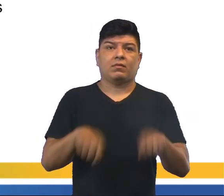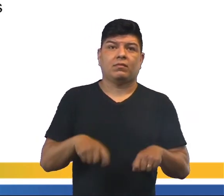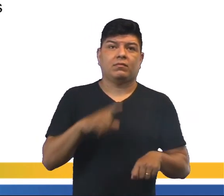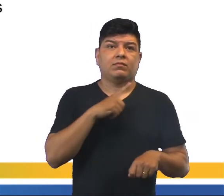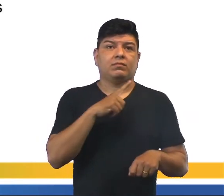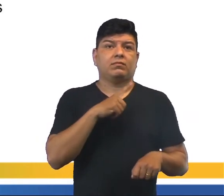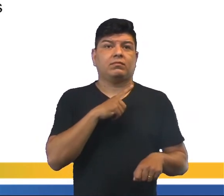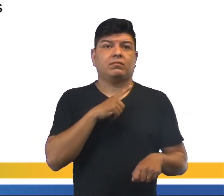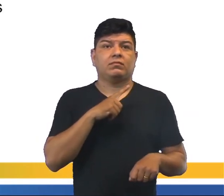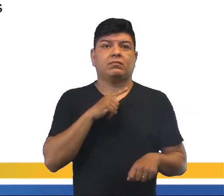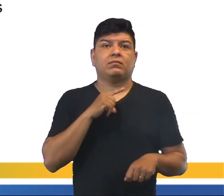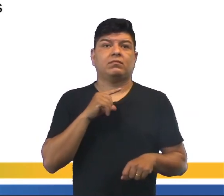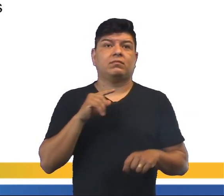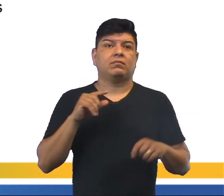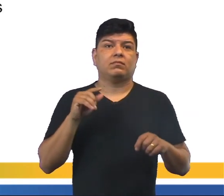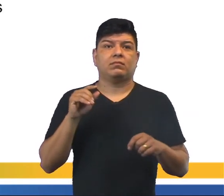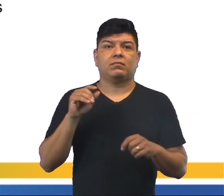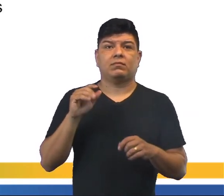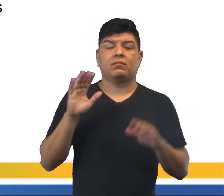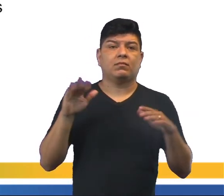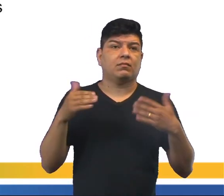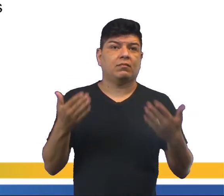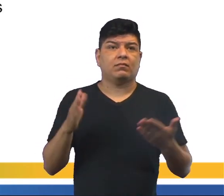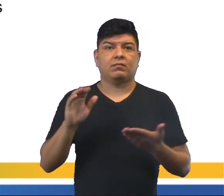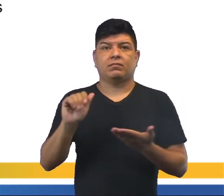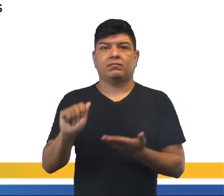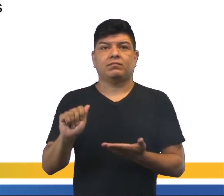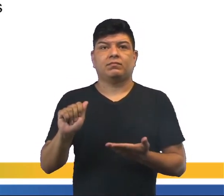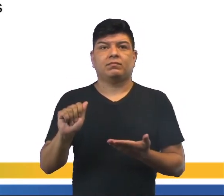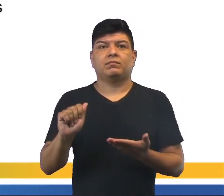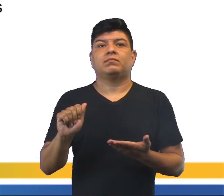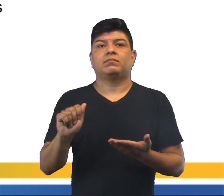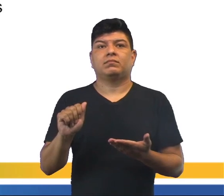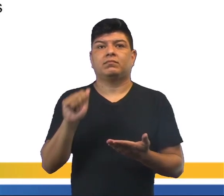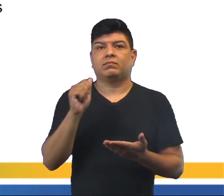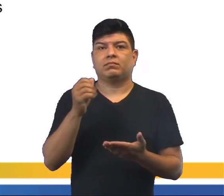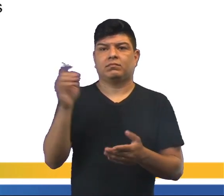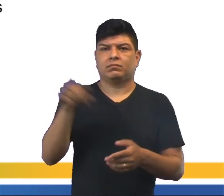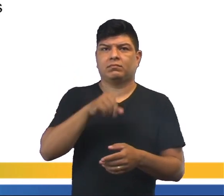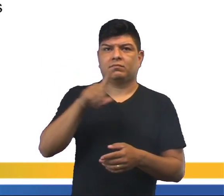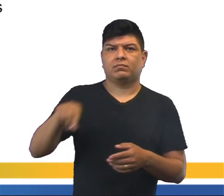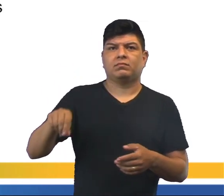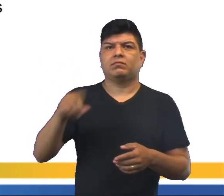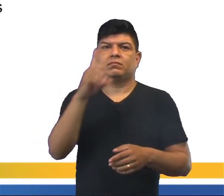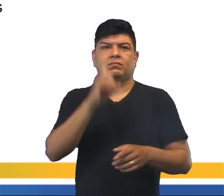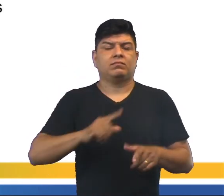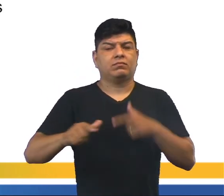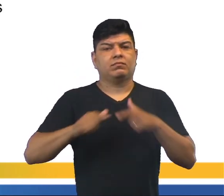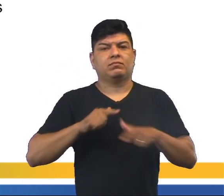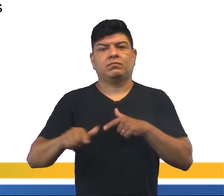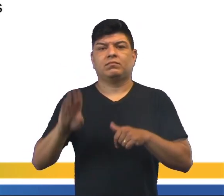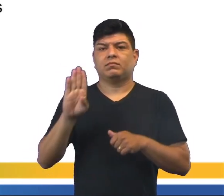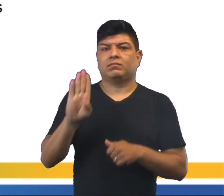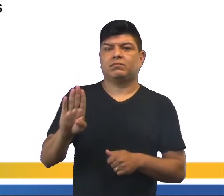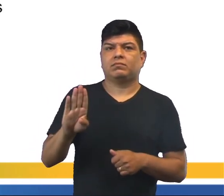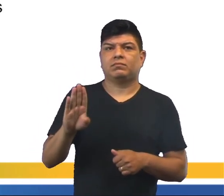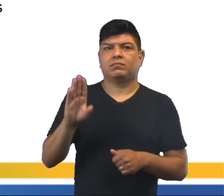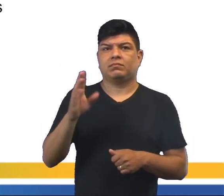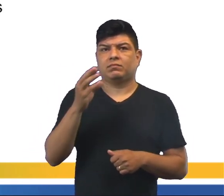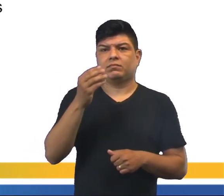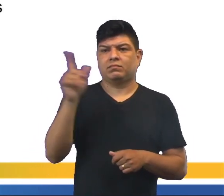havia aquele D. Letra A, abolir a política das leis trabalhistas. Letra B,